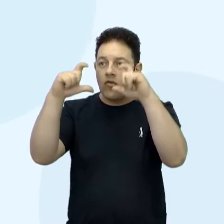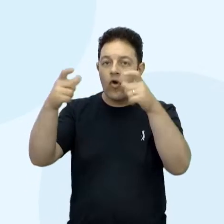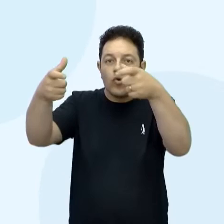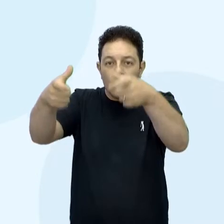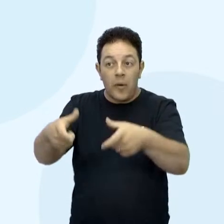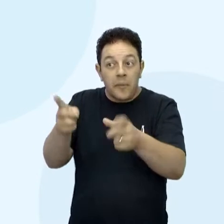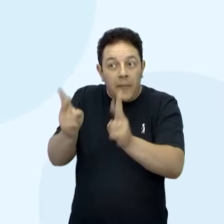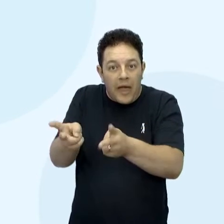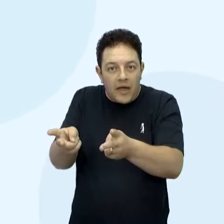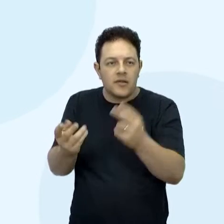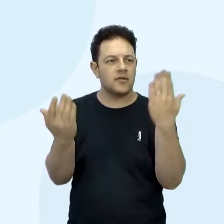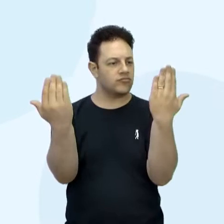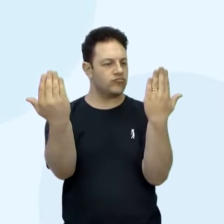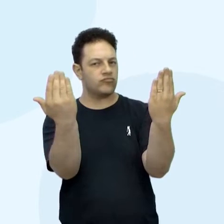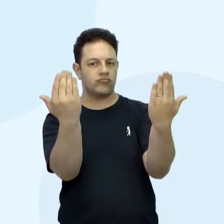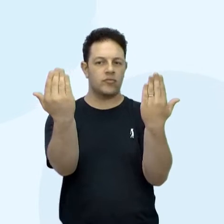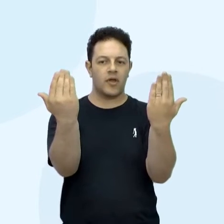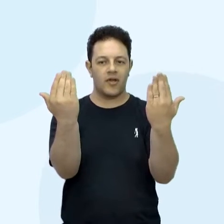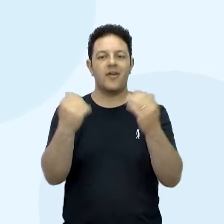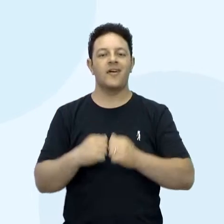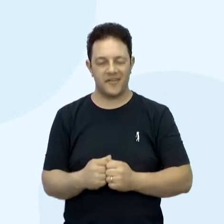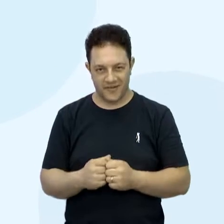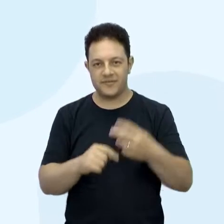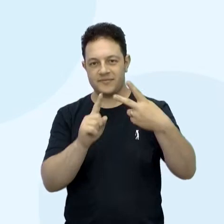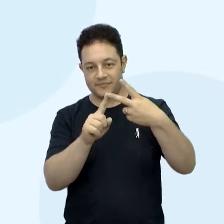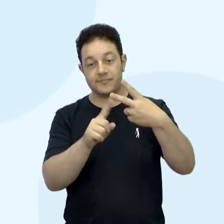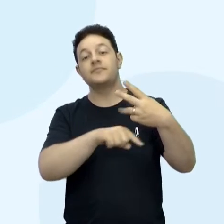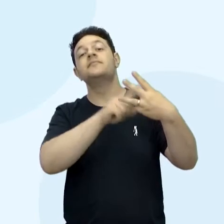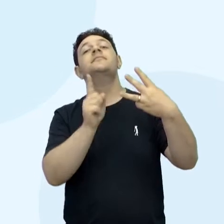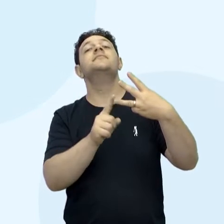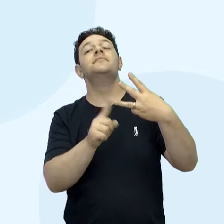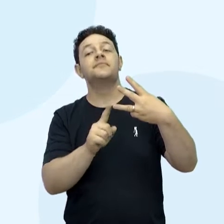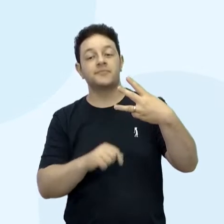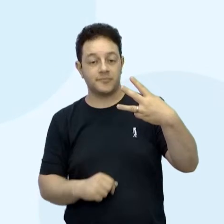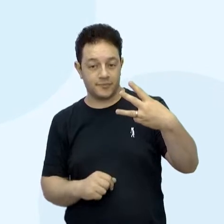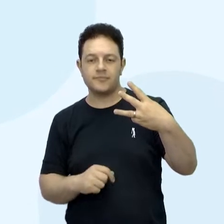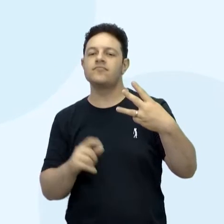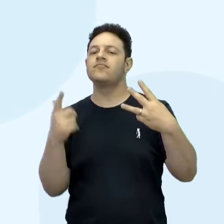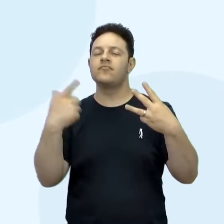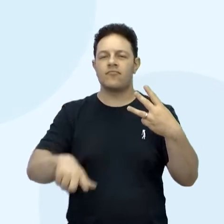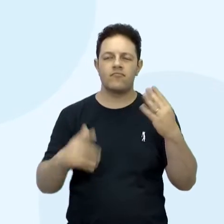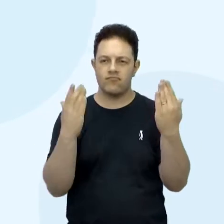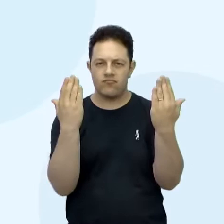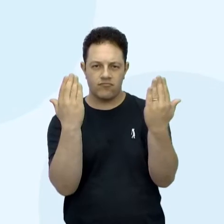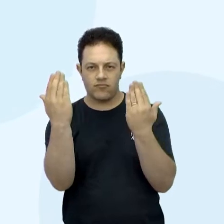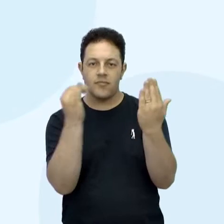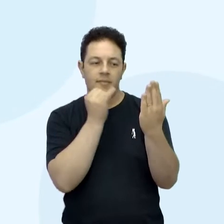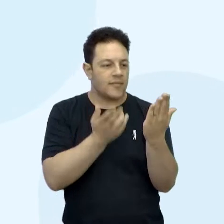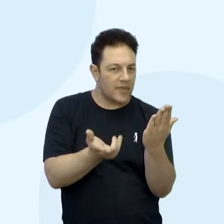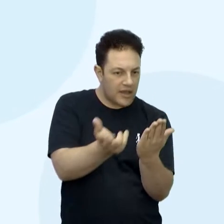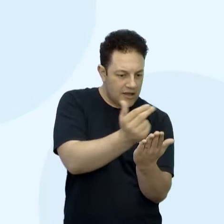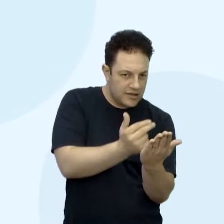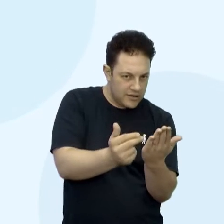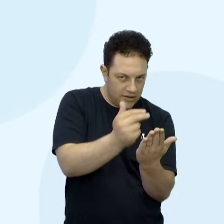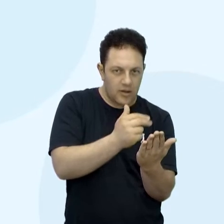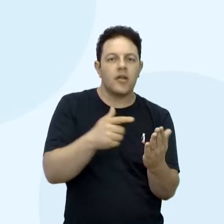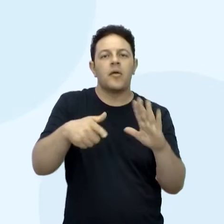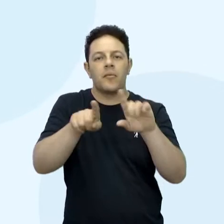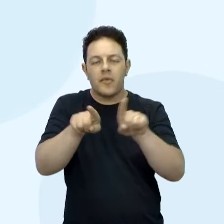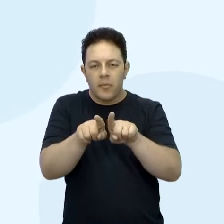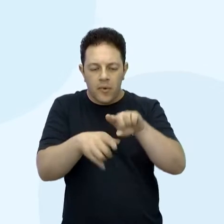né? A questão das fotografias. Depois, comparando desenhos de mapas e imagens